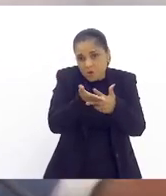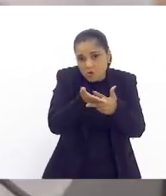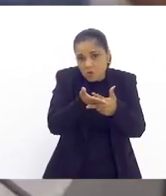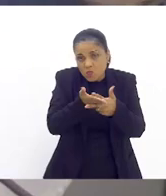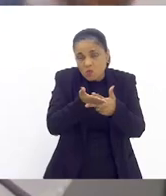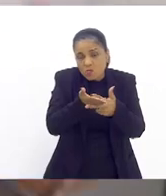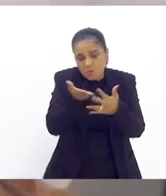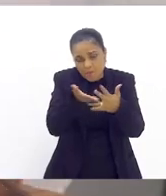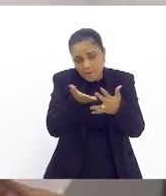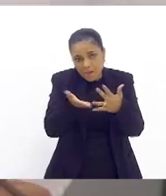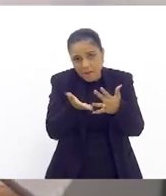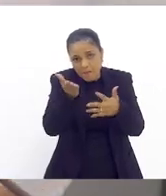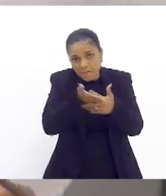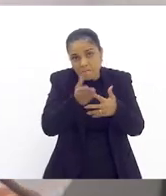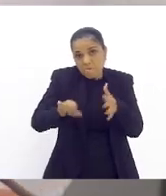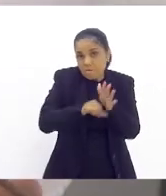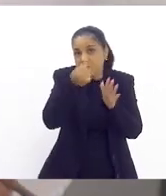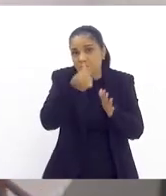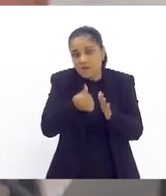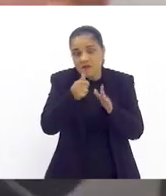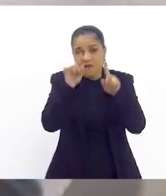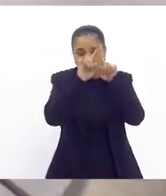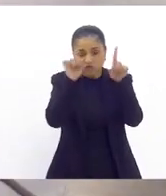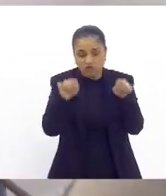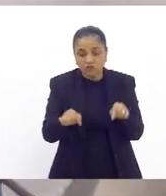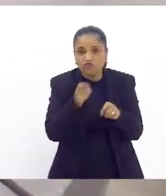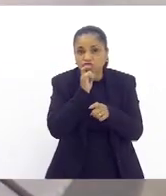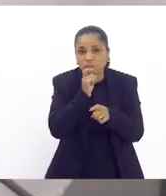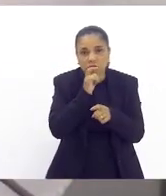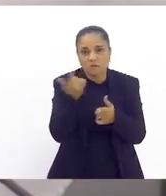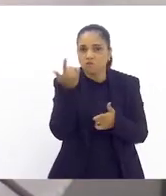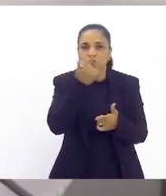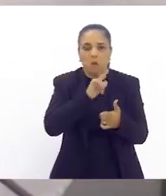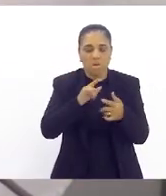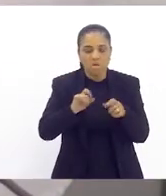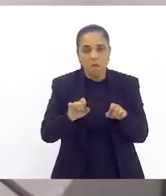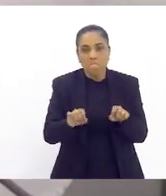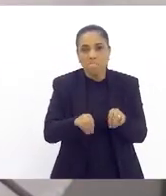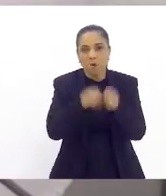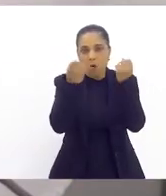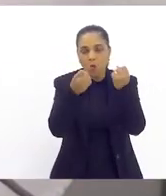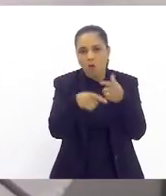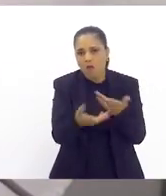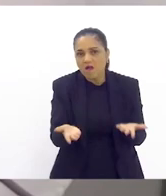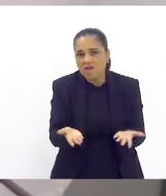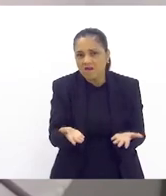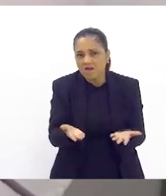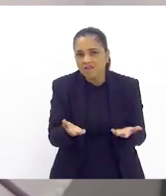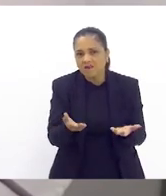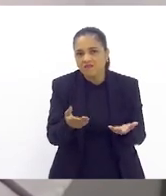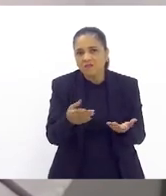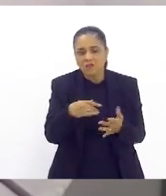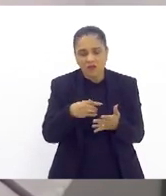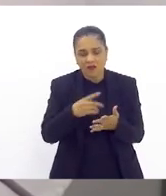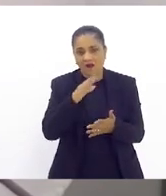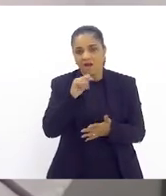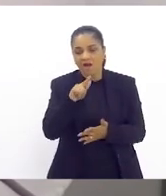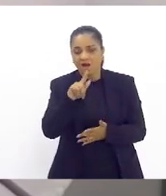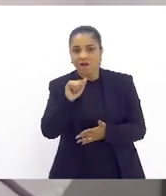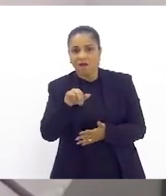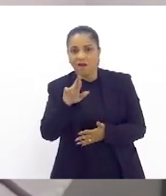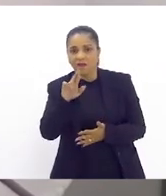da fábrica não diz que catástrofe natural não tem garantia e essa é uma coisa que a gente tinha que tratar aqui com uma sensibilidade